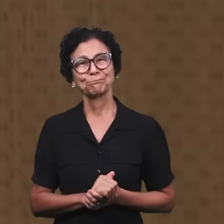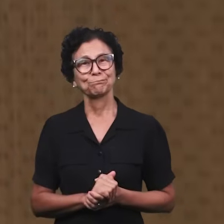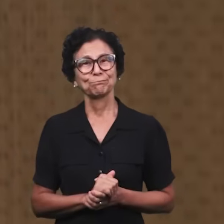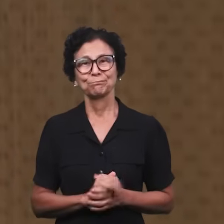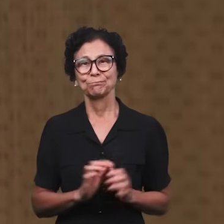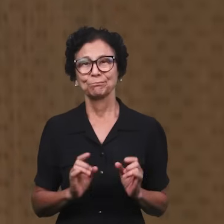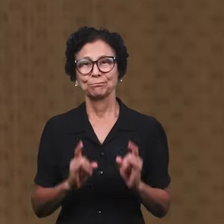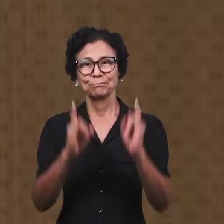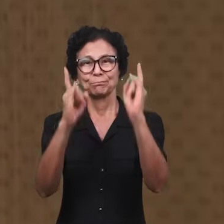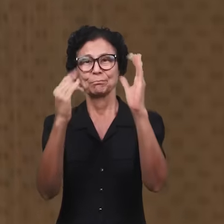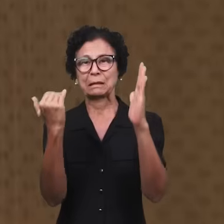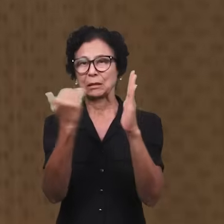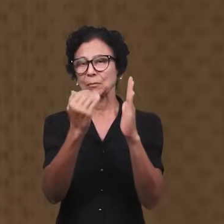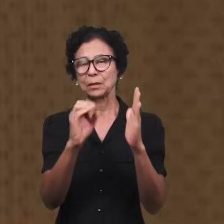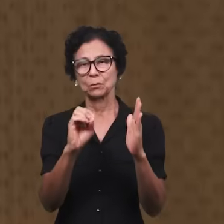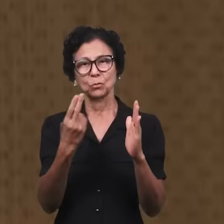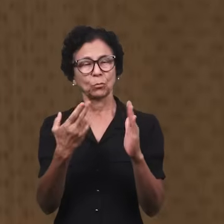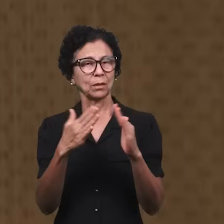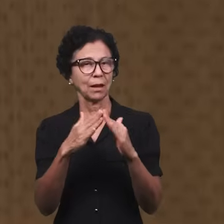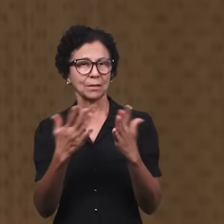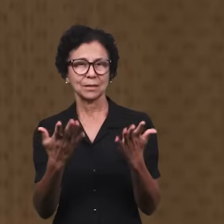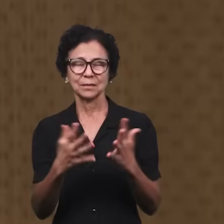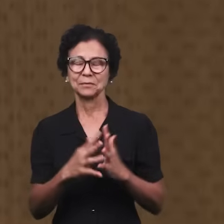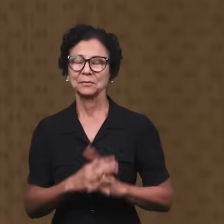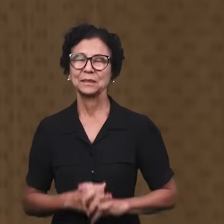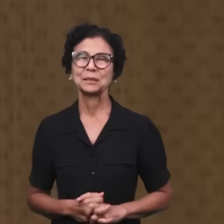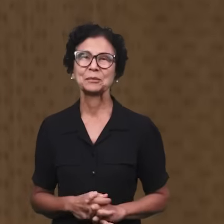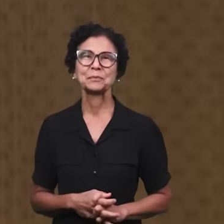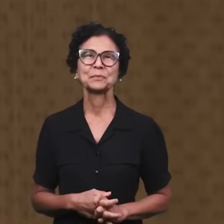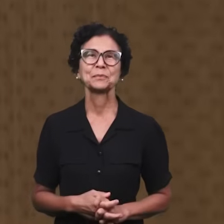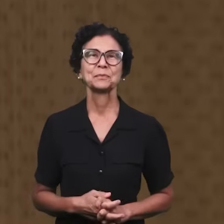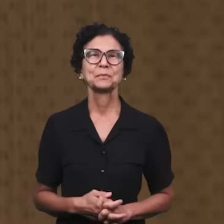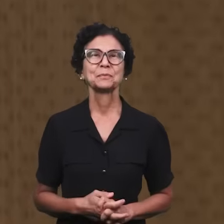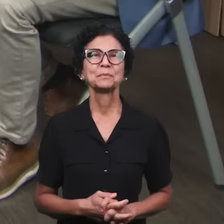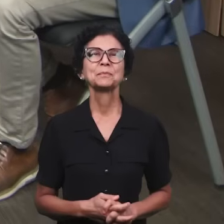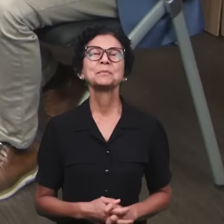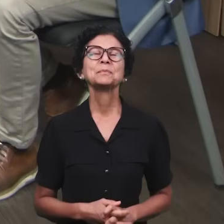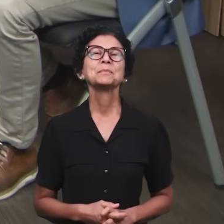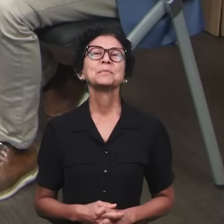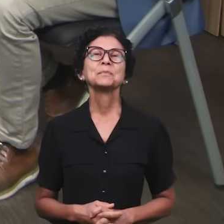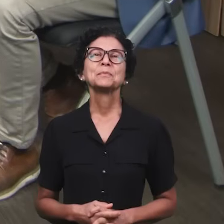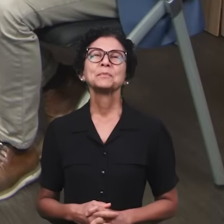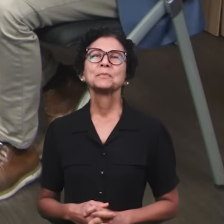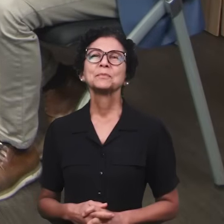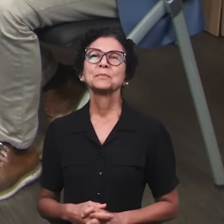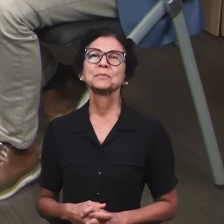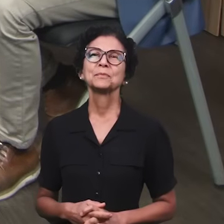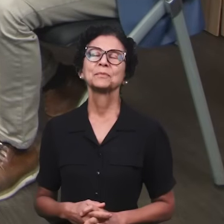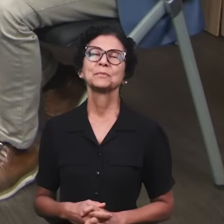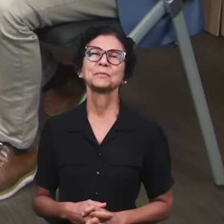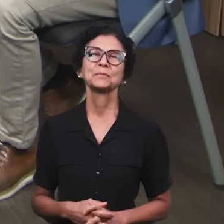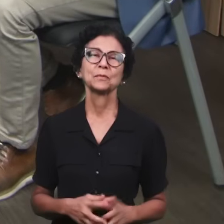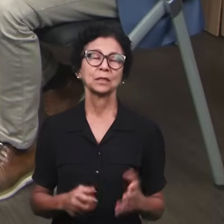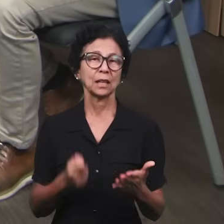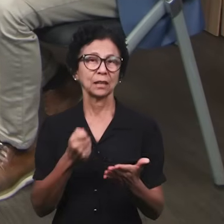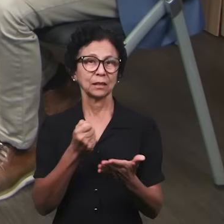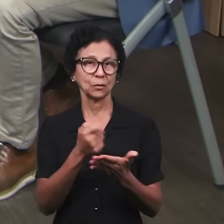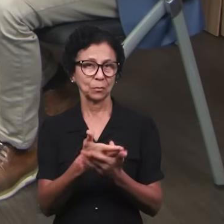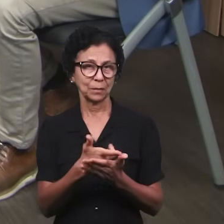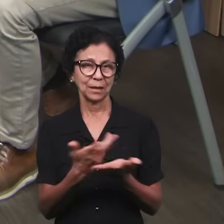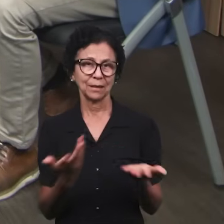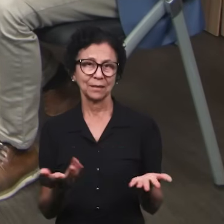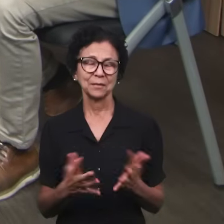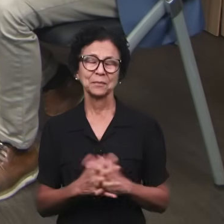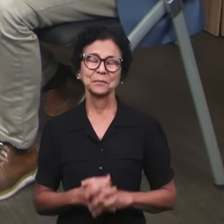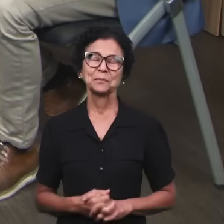perguntas que estão aqui no estúdio e também as perguntas que são de casa, feitas pelo Fala Jovem. Muito bem, então vai lá, meu amigo, toca o barco. Vamos seguir então para a primeira